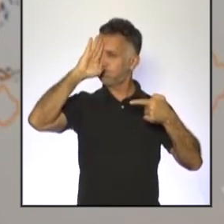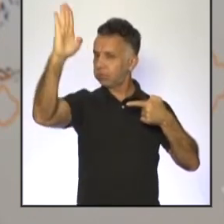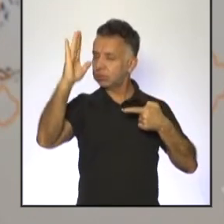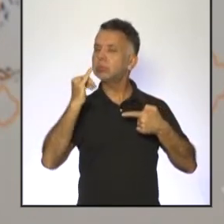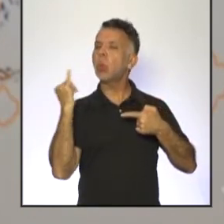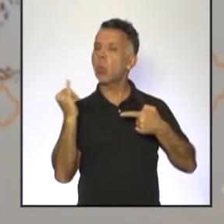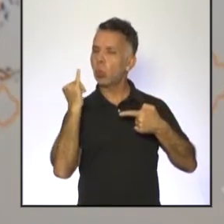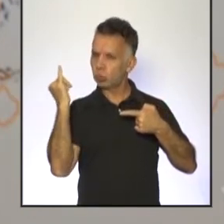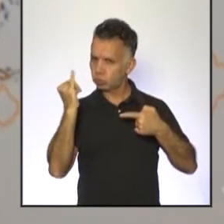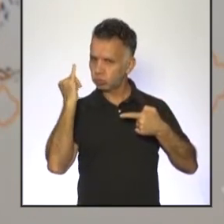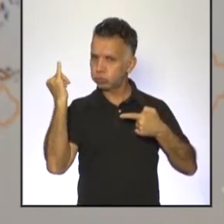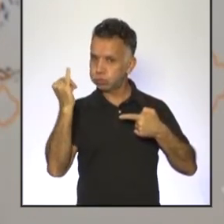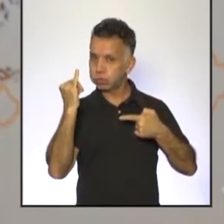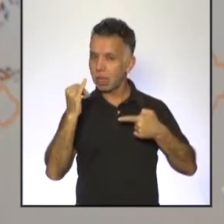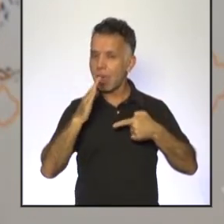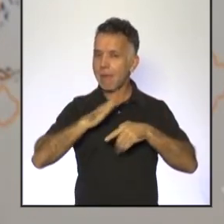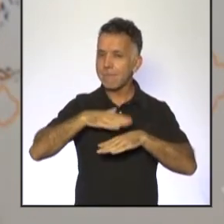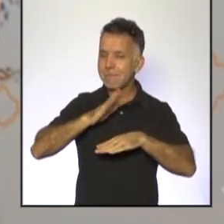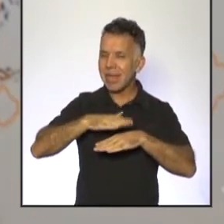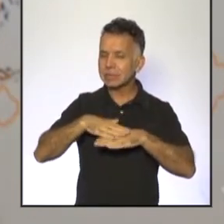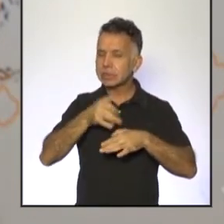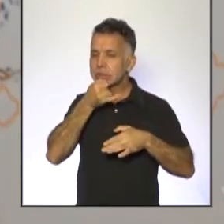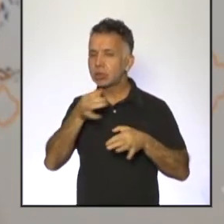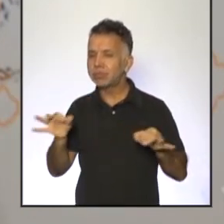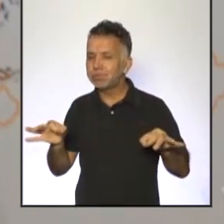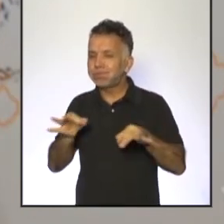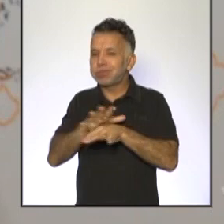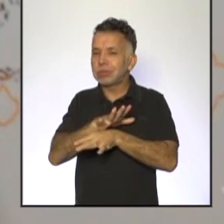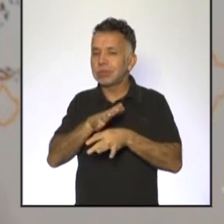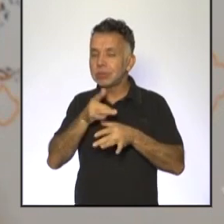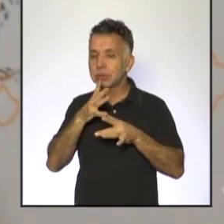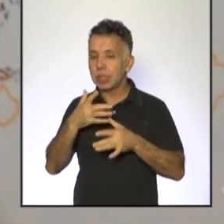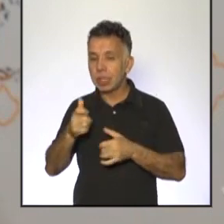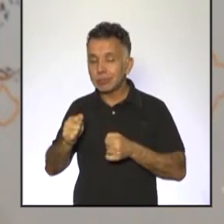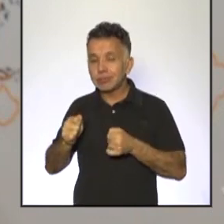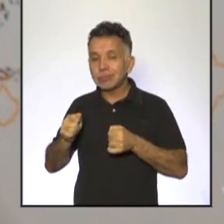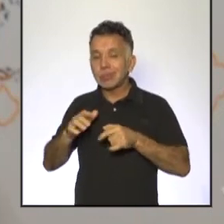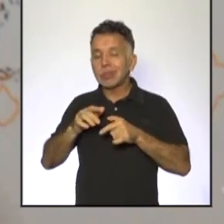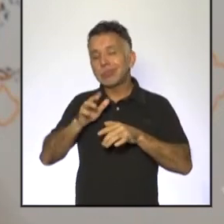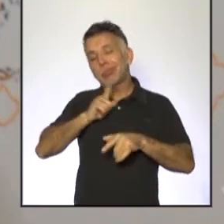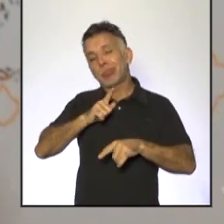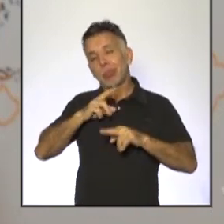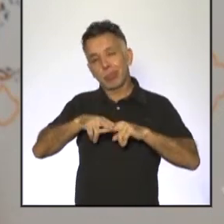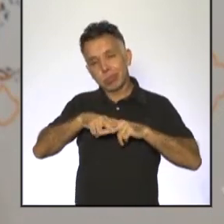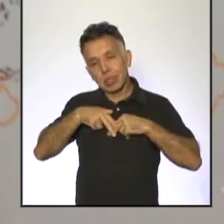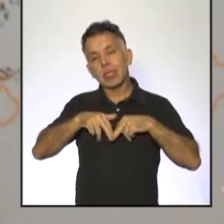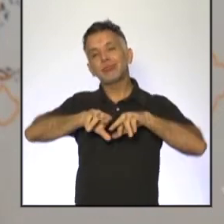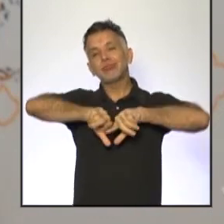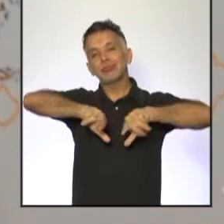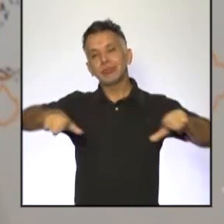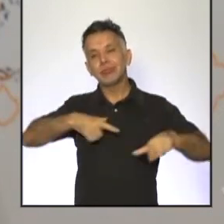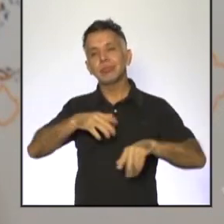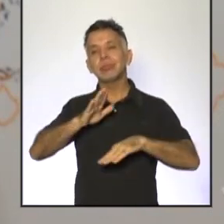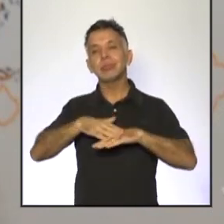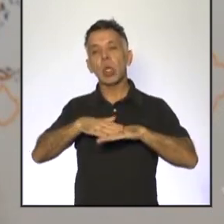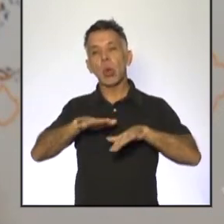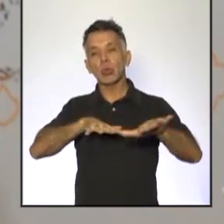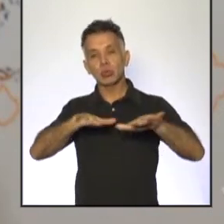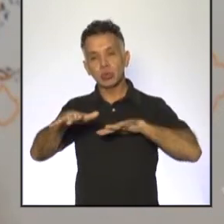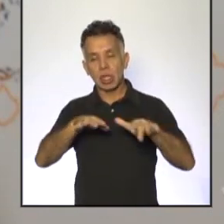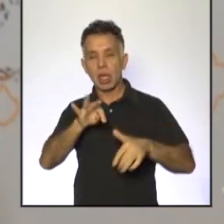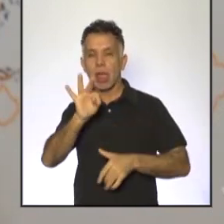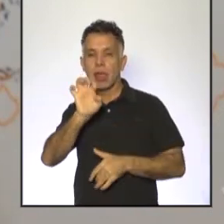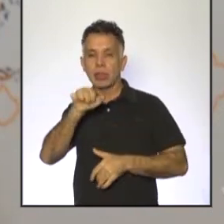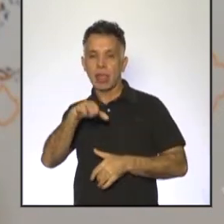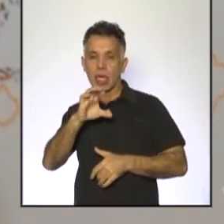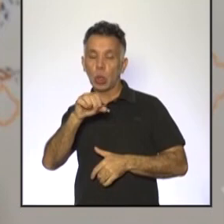fundamental, movimento mais completo em termos da nossa diversidade tectônica. Então você tem